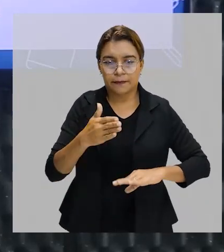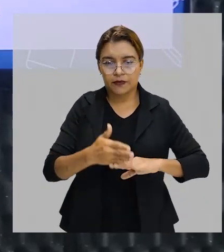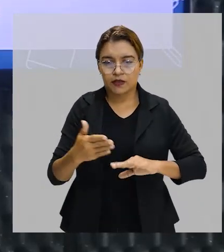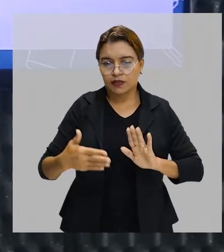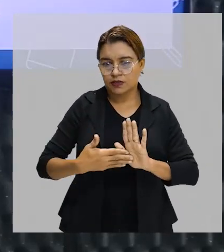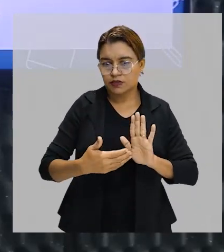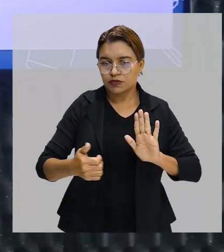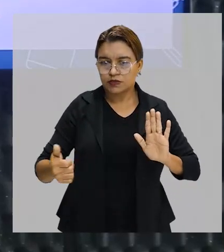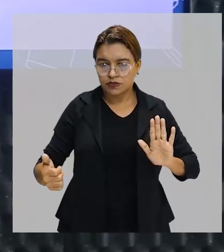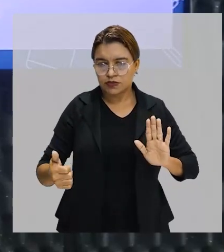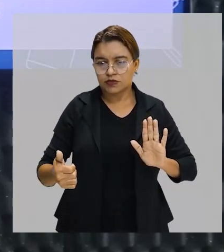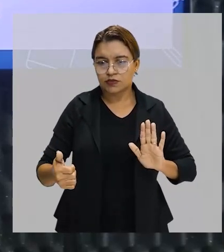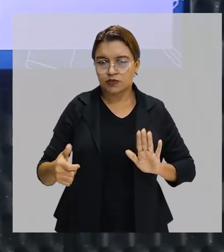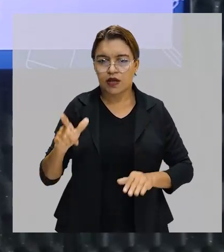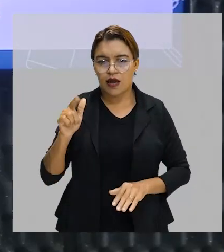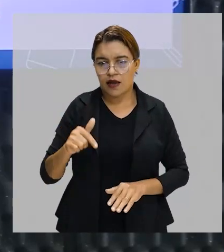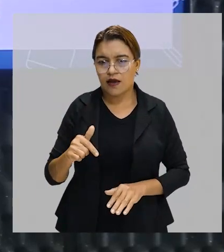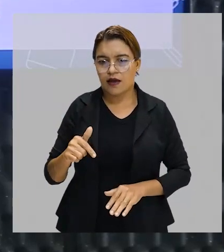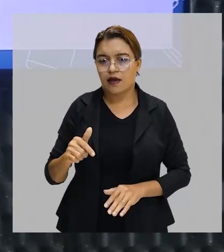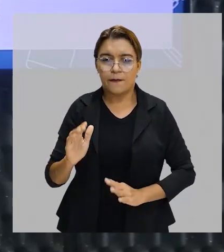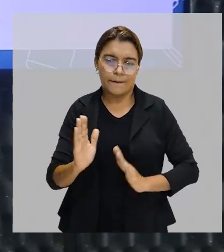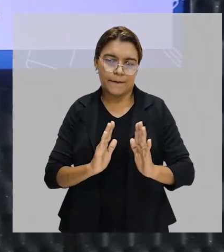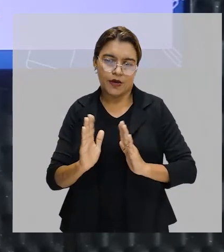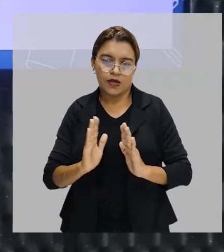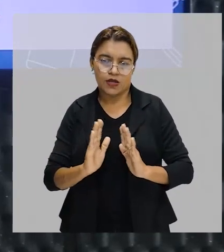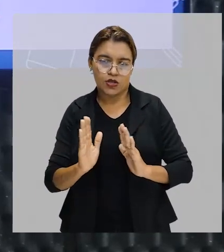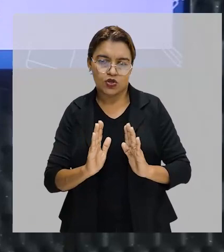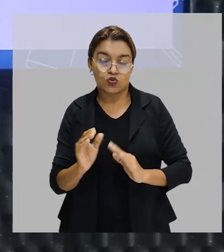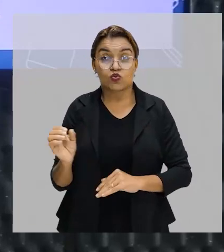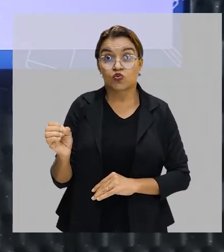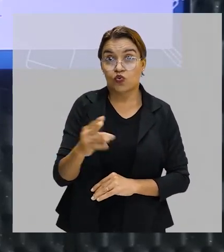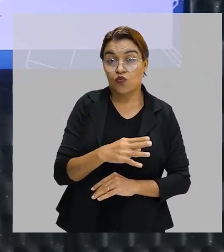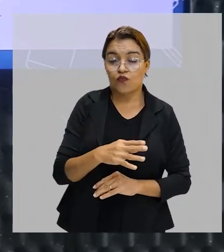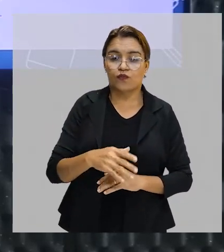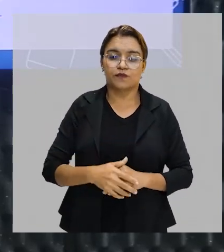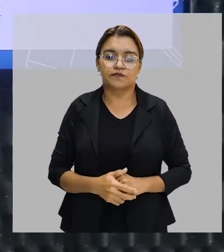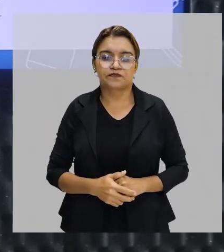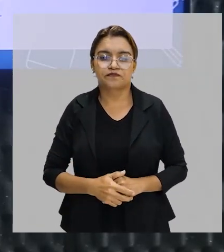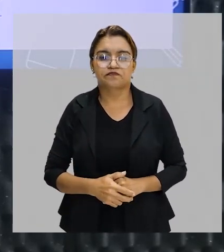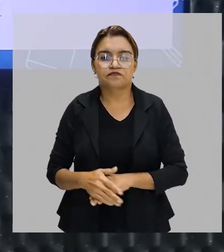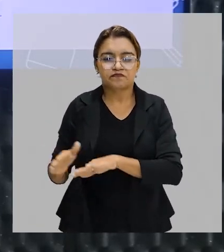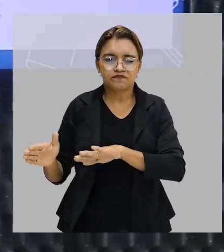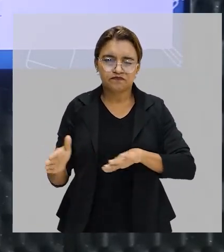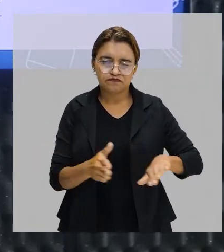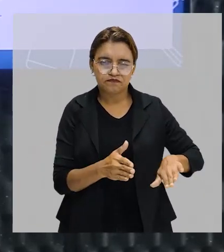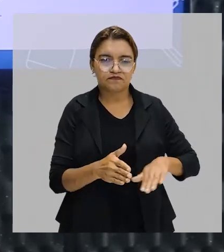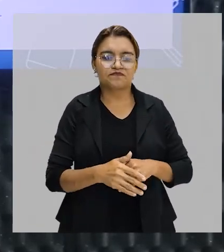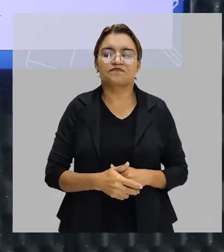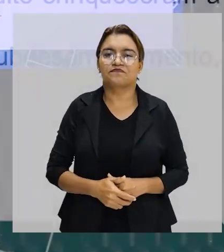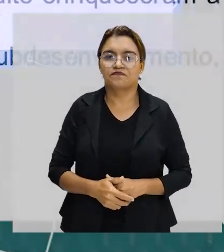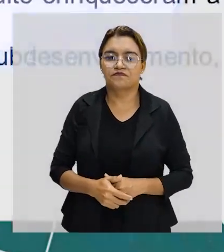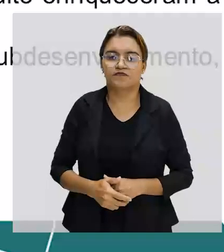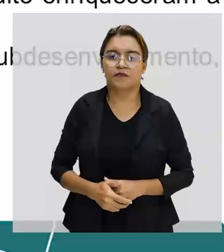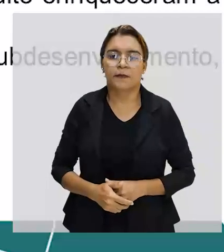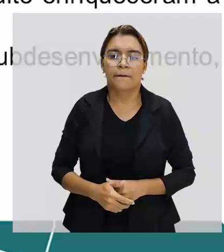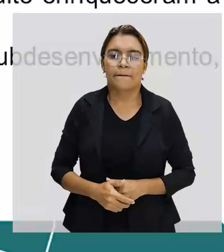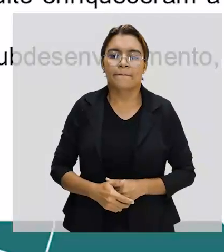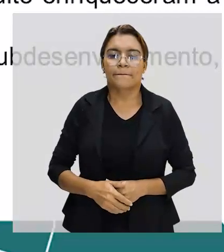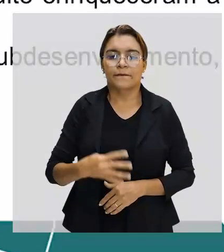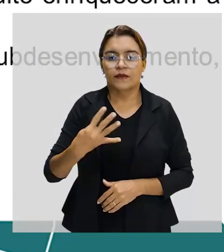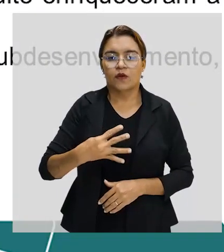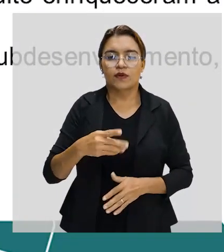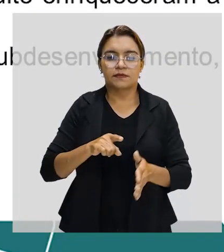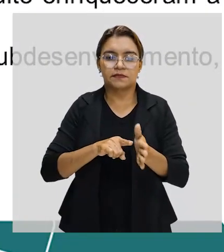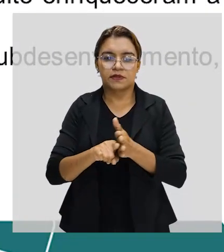estilo da bela época, que é o doce estilo novo, tá bom? Mais uma questão. Vamos fazer